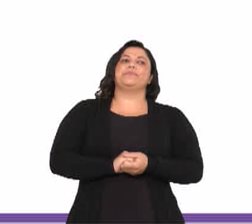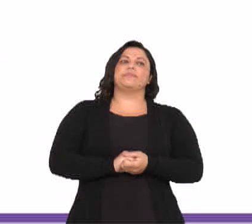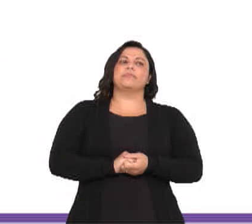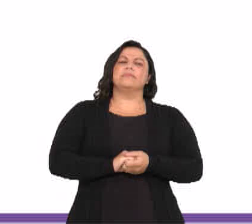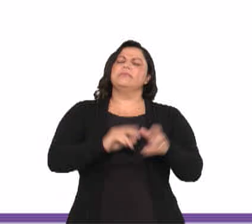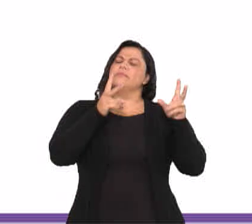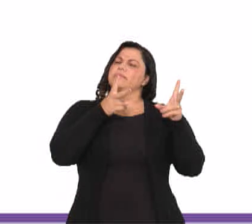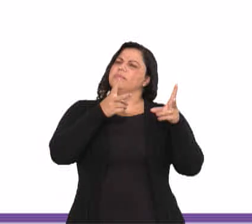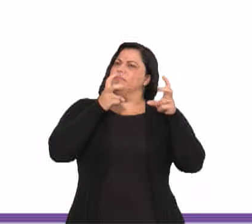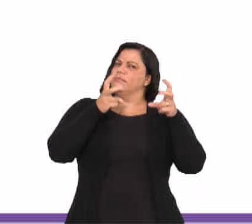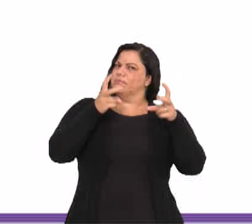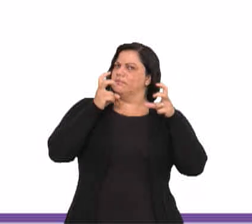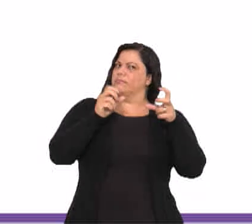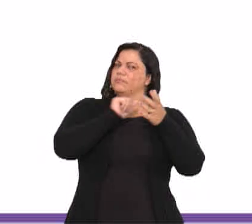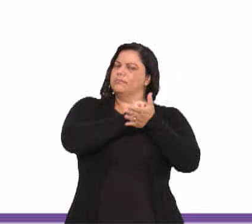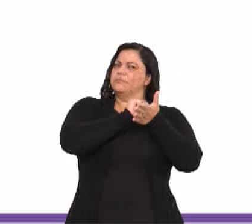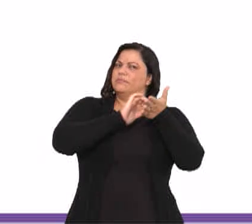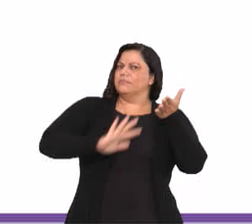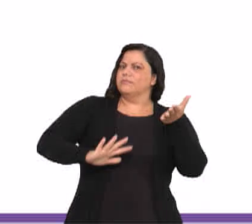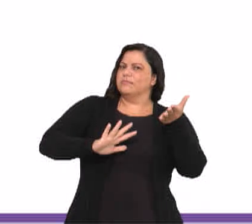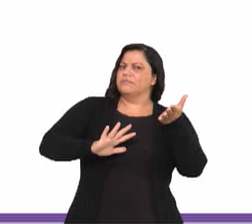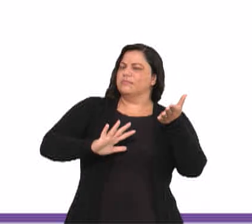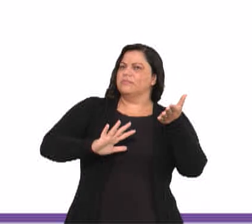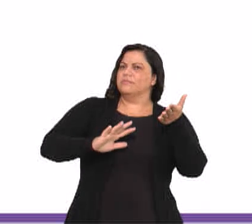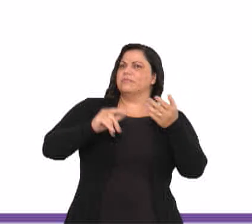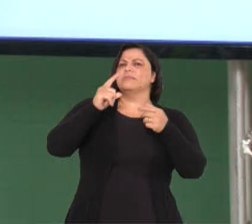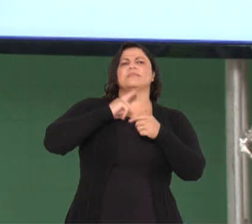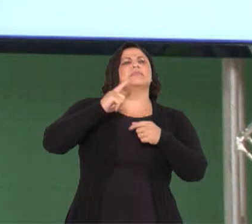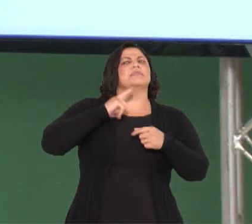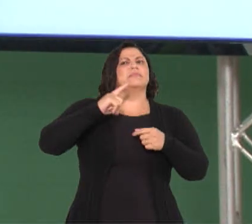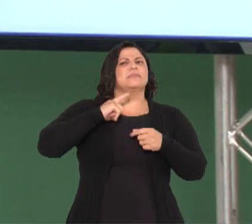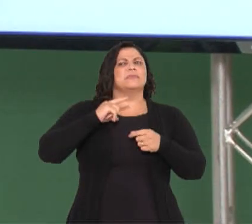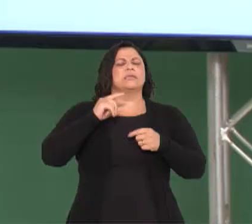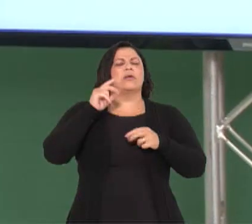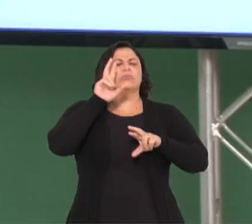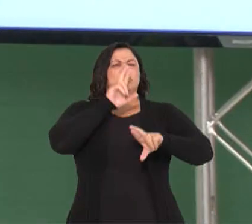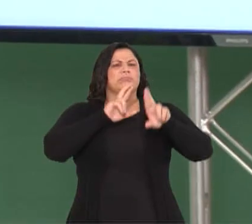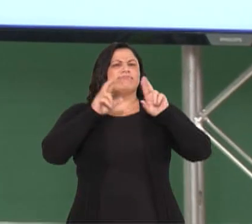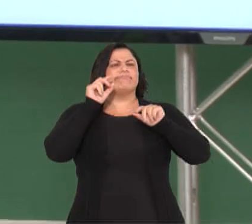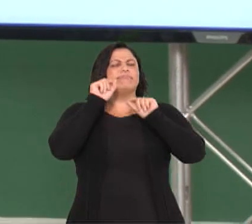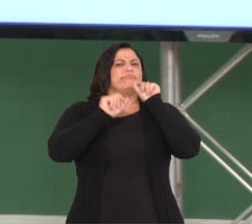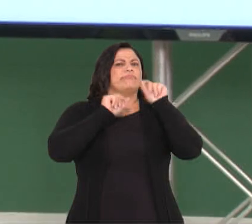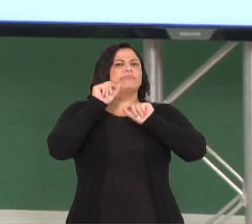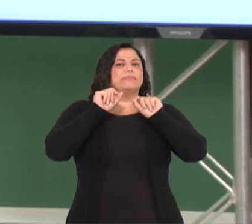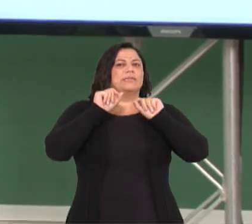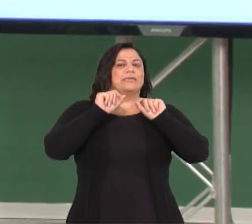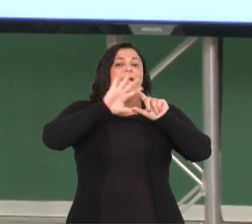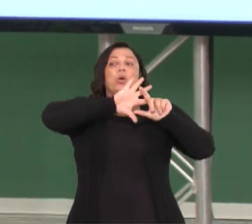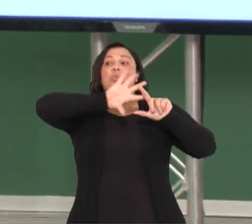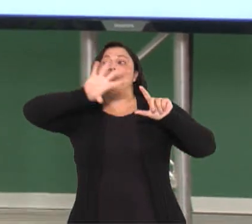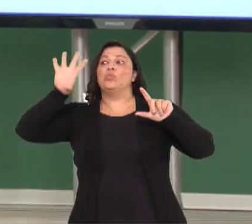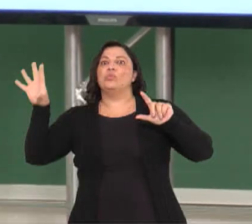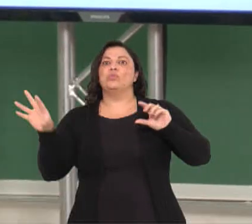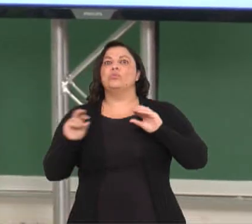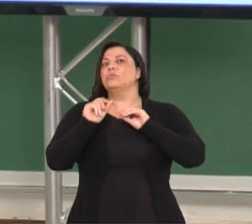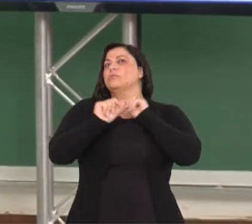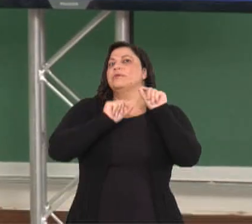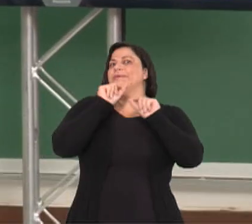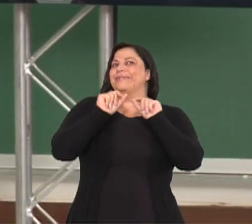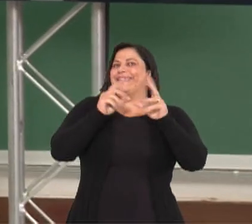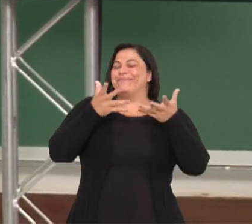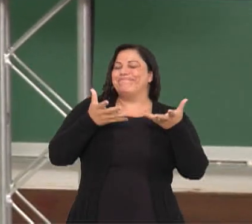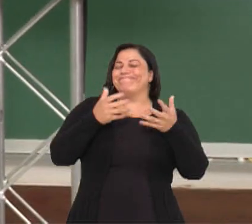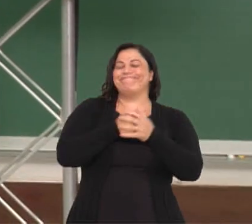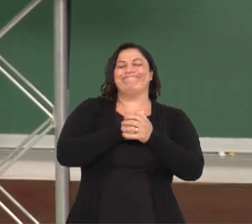perceba que esse tipo de exercício nós teremos que fazer uma análise literal. Literal é uma